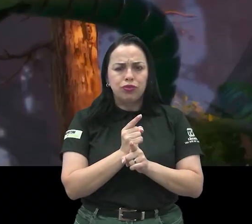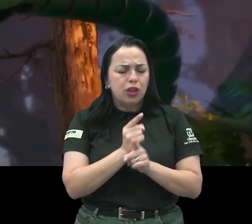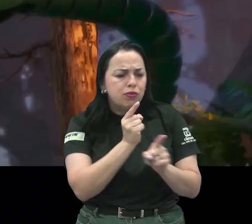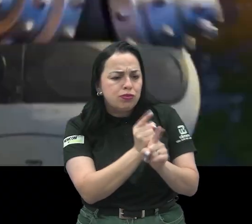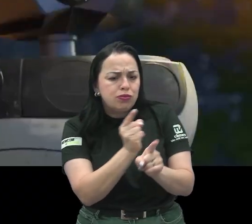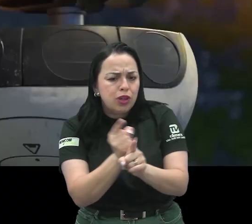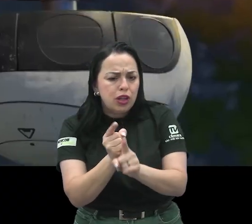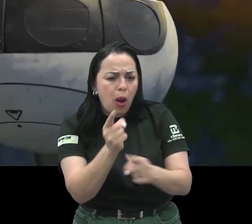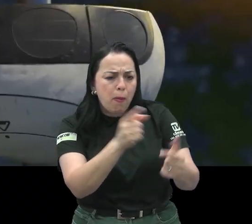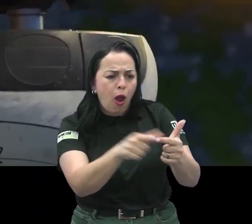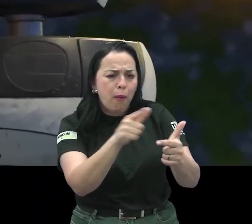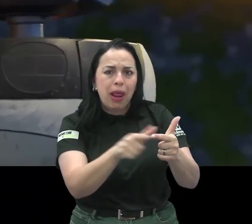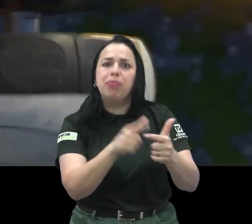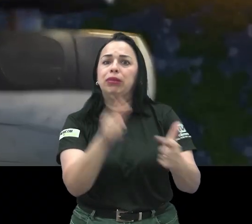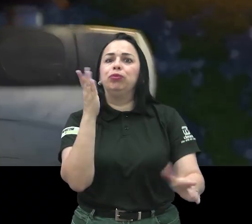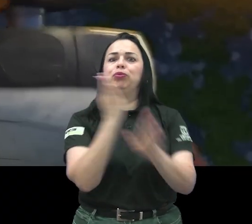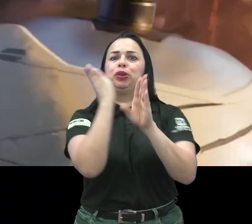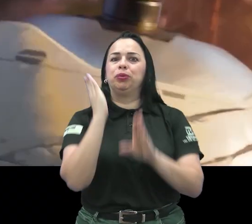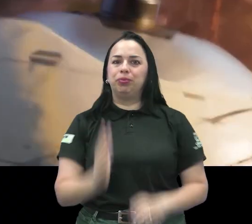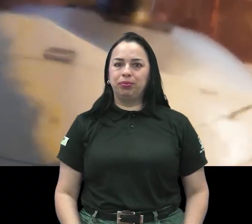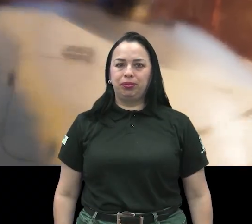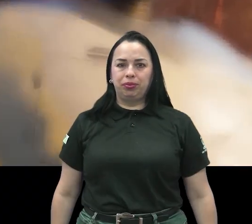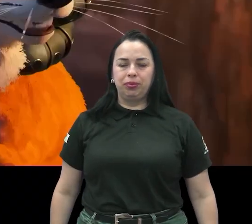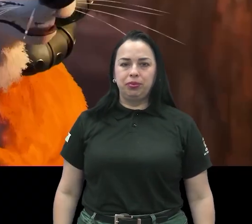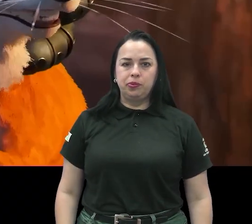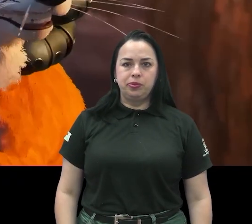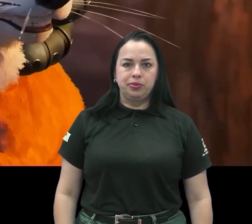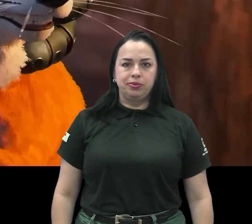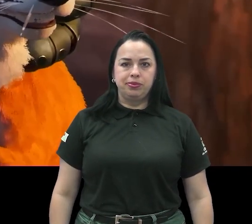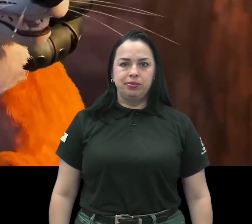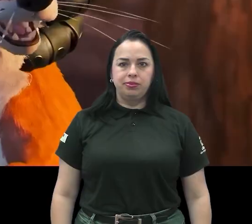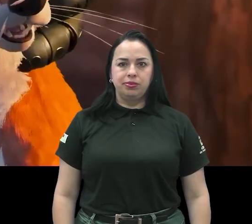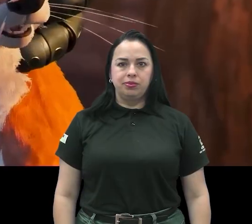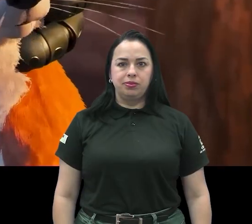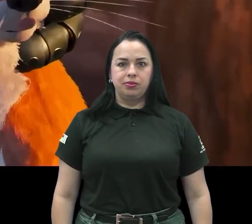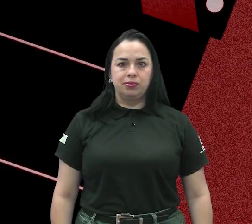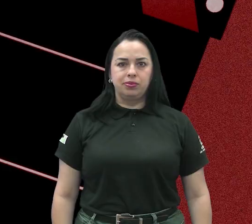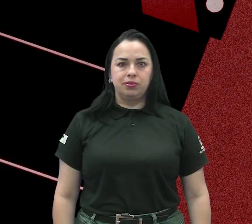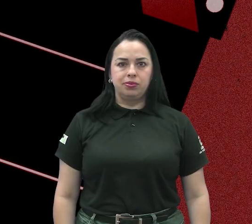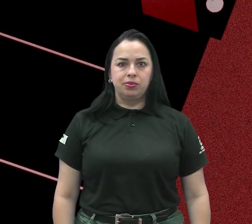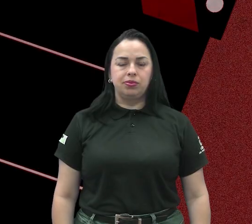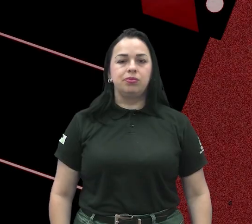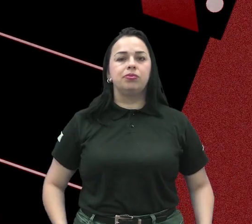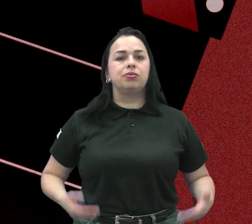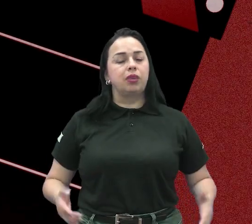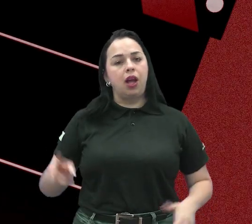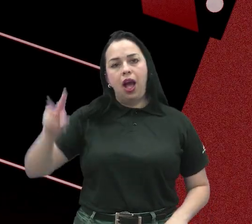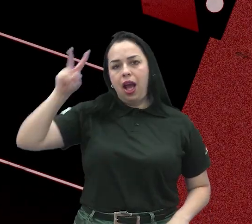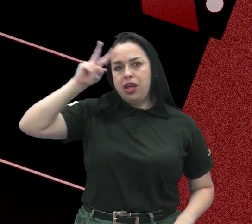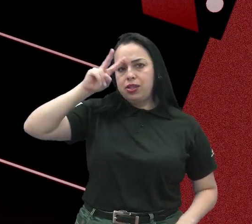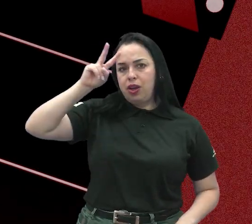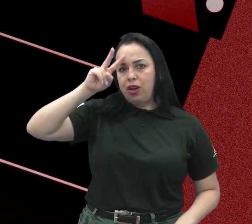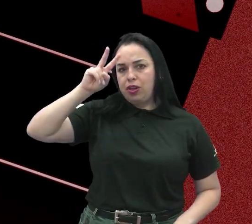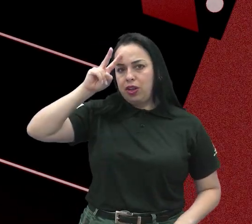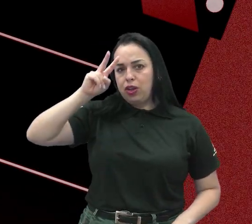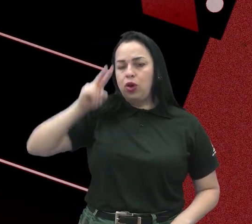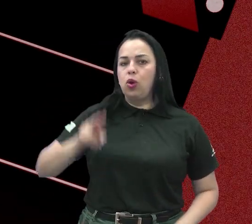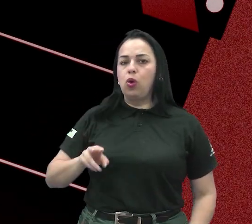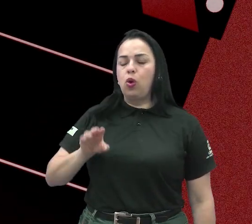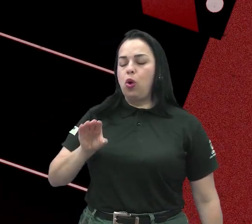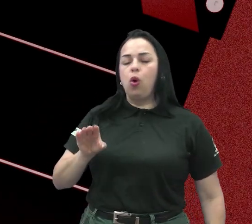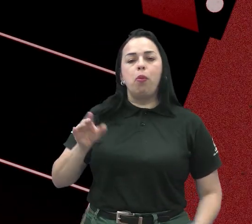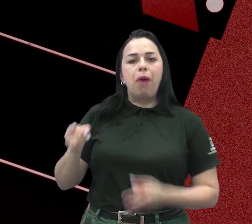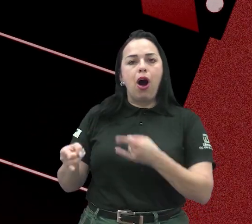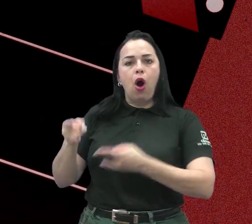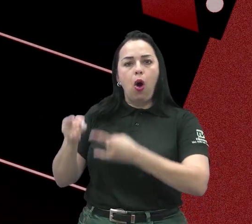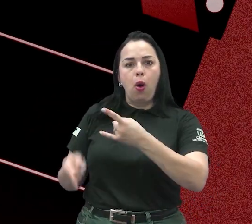Identifiquei o seu problema. A A história acompanha Roz, uma robô